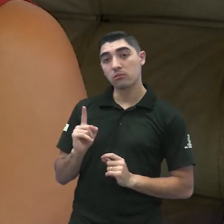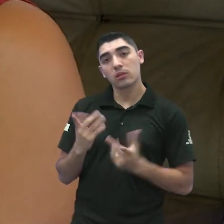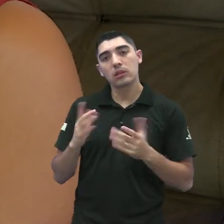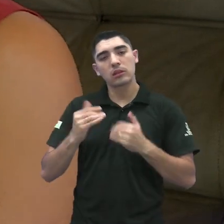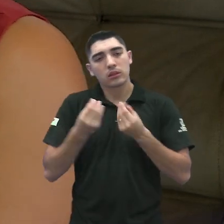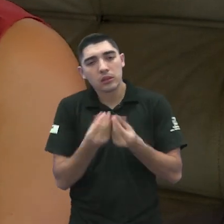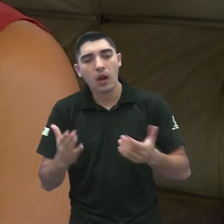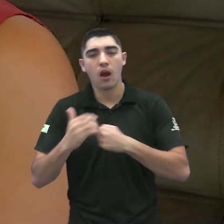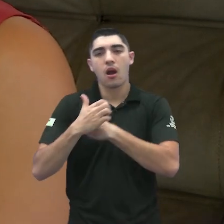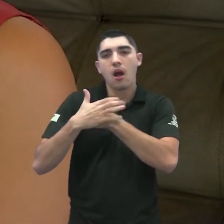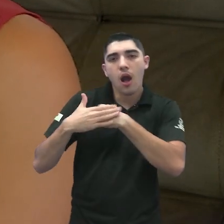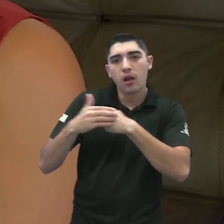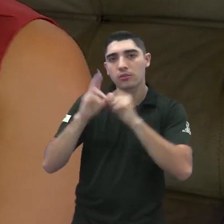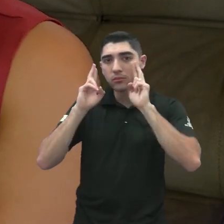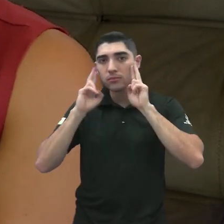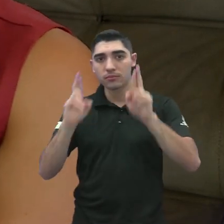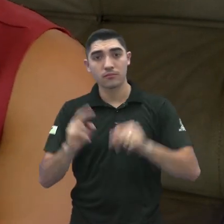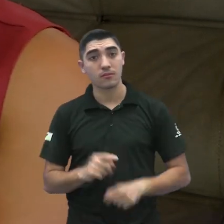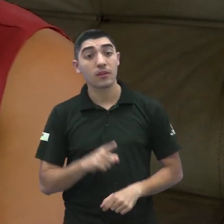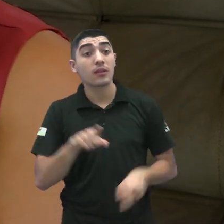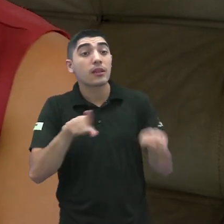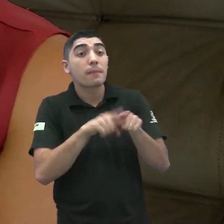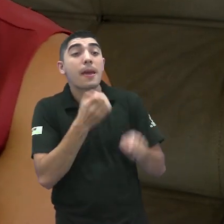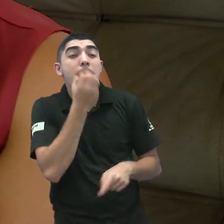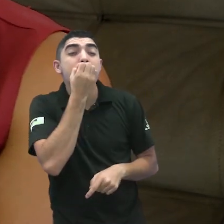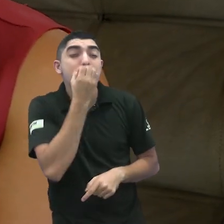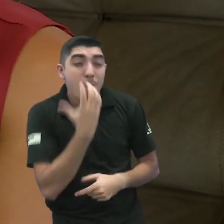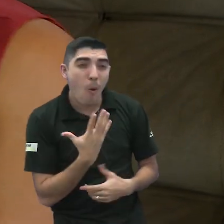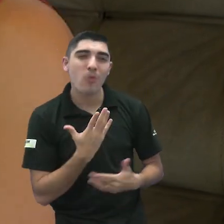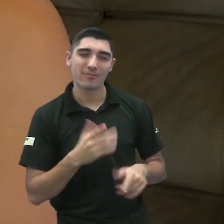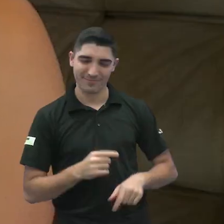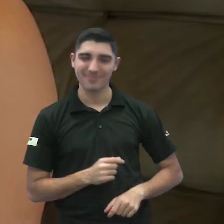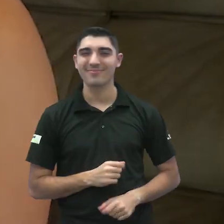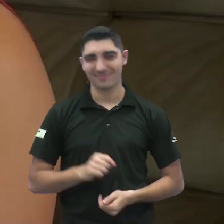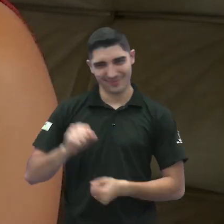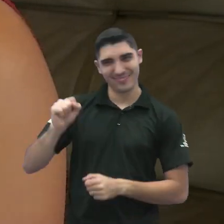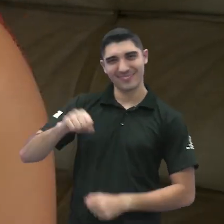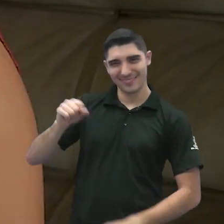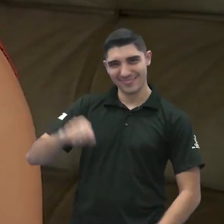um respeito mútuo, no geral, né? E é muito bom para minha mãe. É.